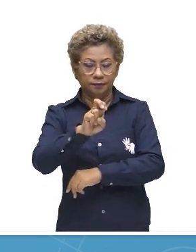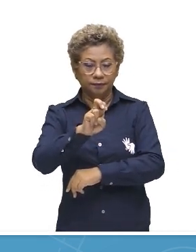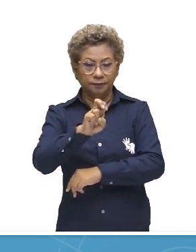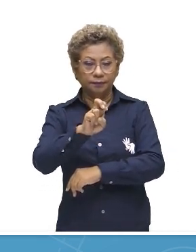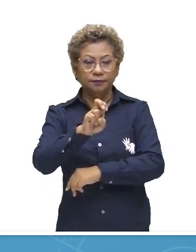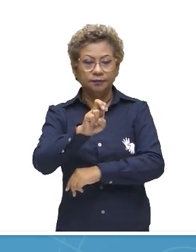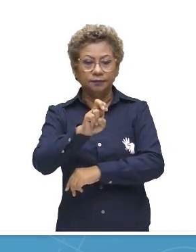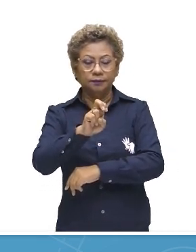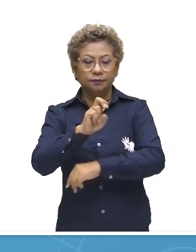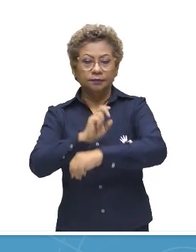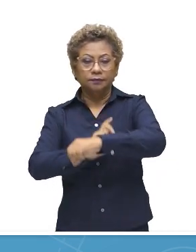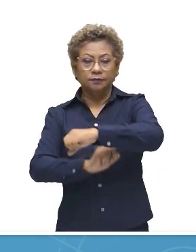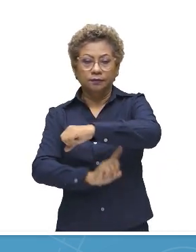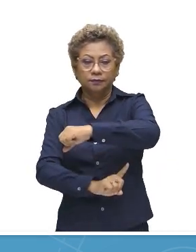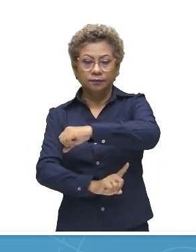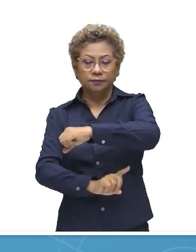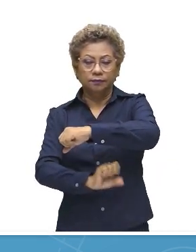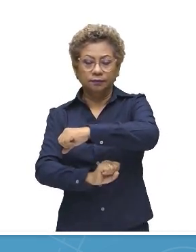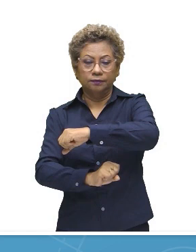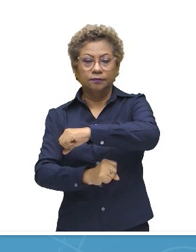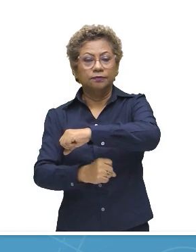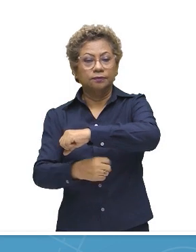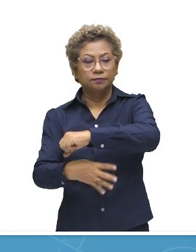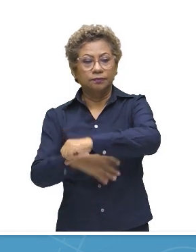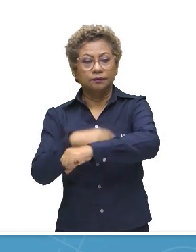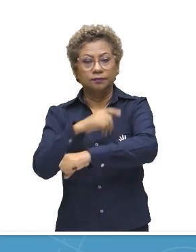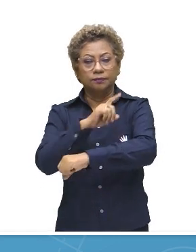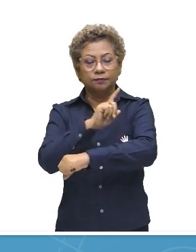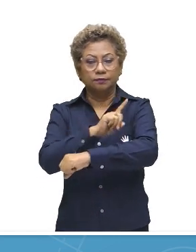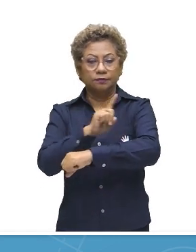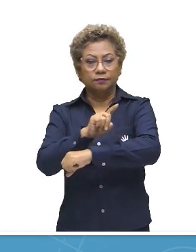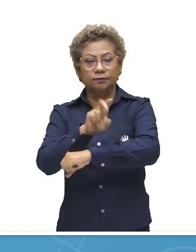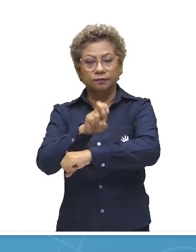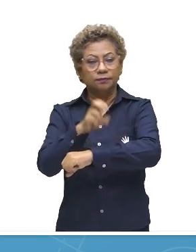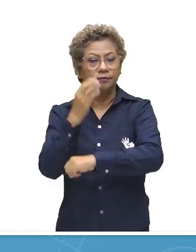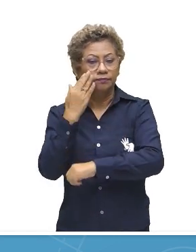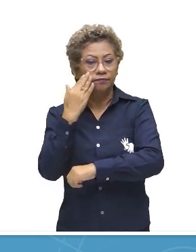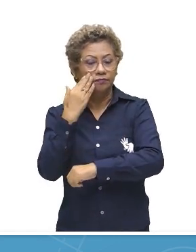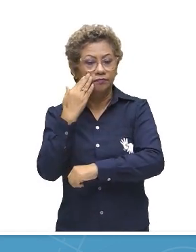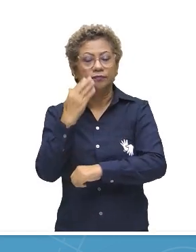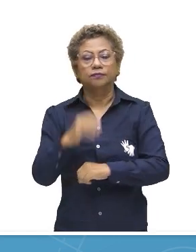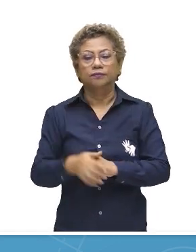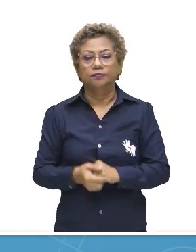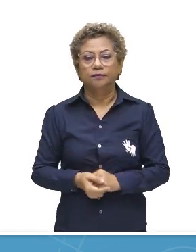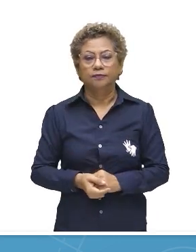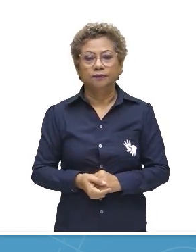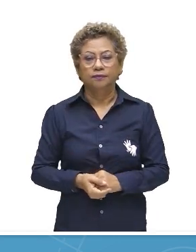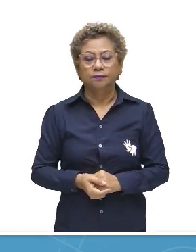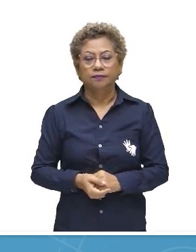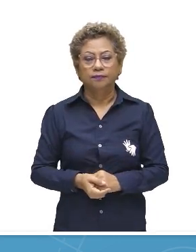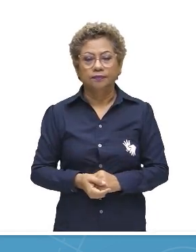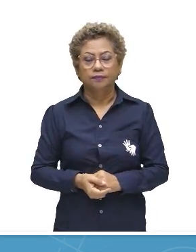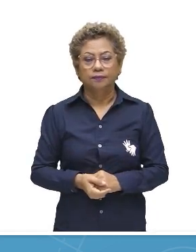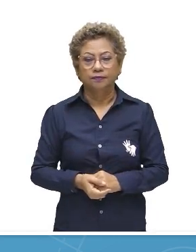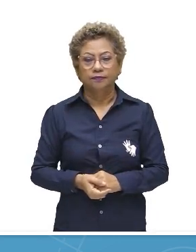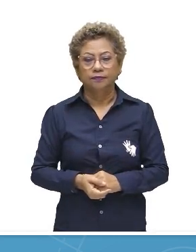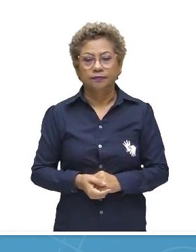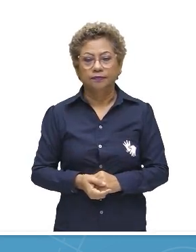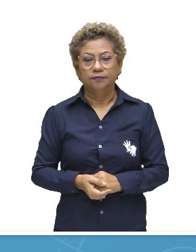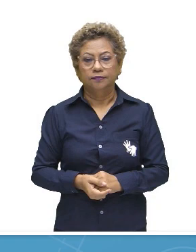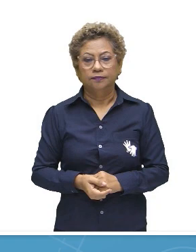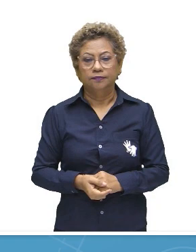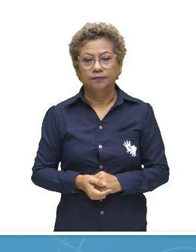com a fração 5 sobre 8, que é a letra C, né? Então, vou pegar aqui 5 sobre 8. E aí nós vamos fazer o que